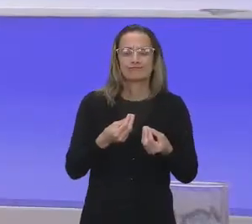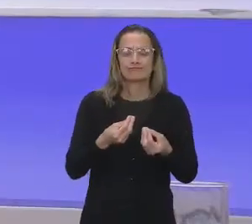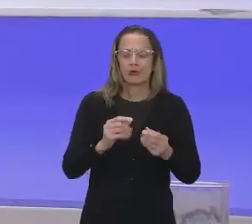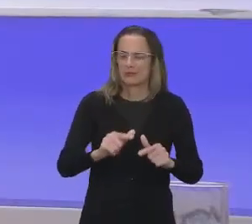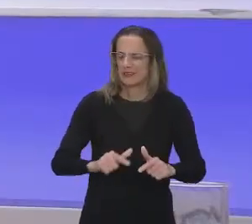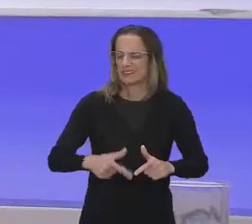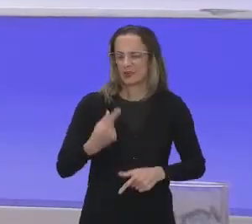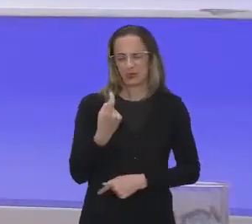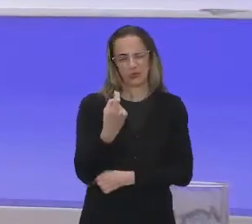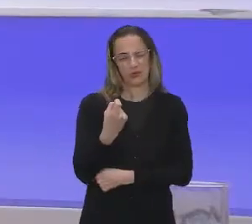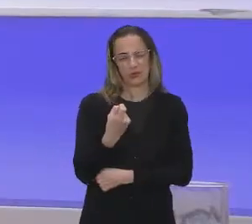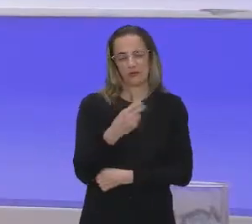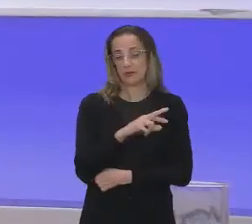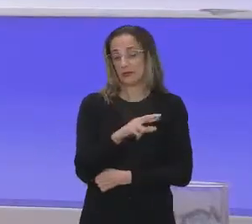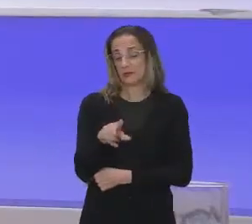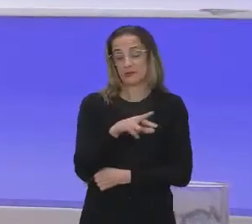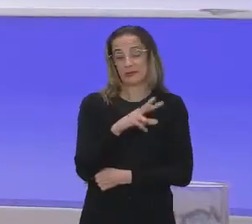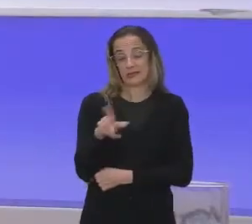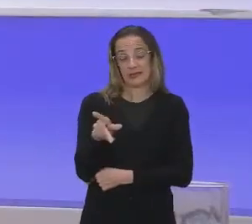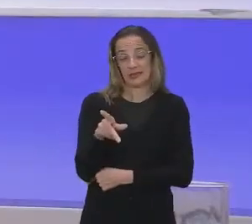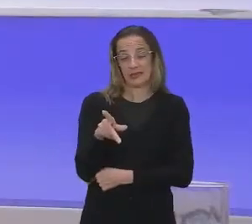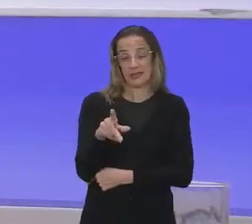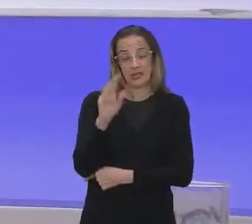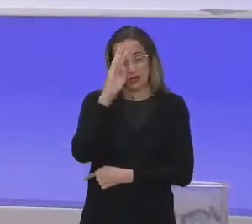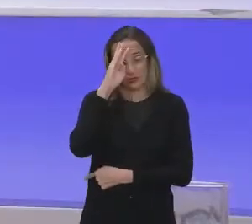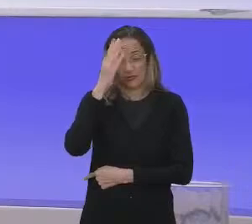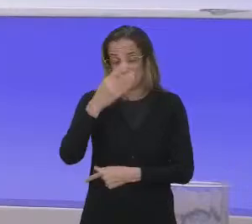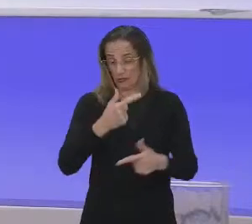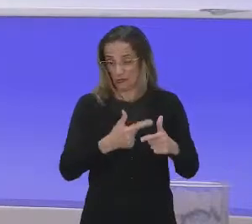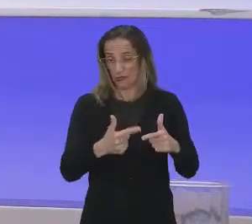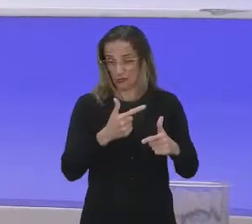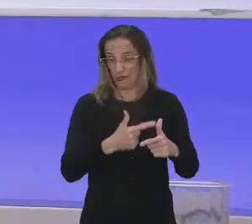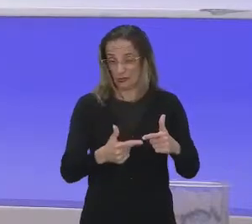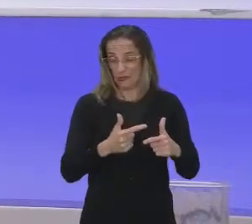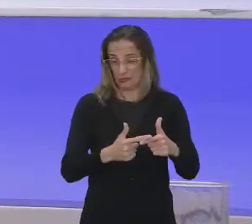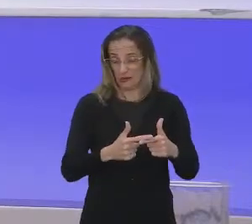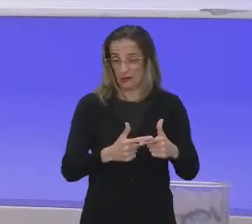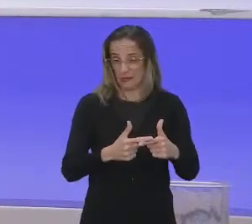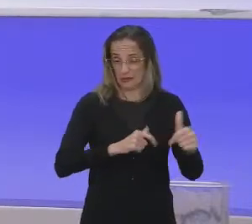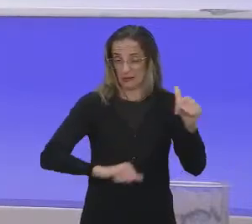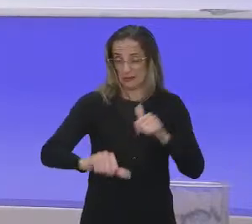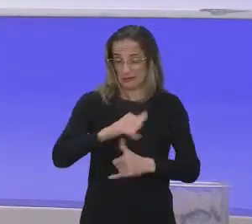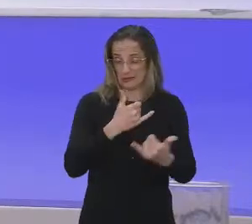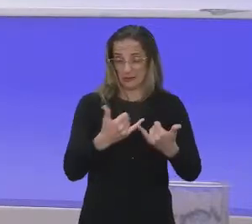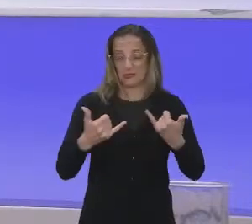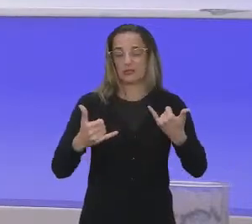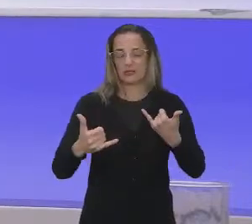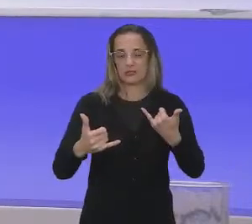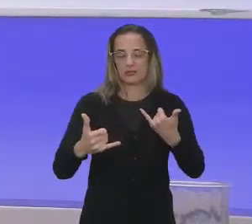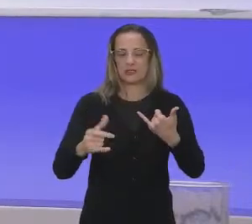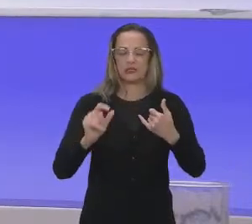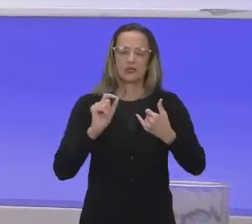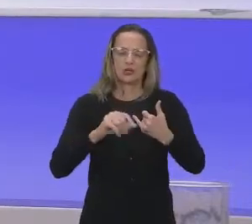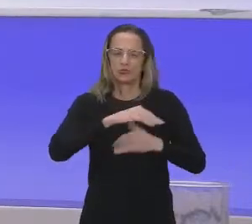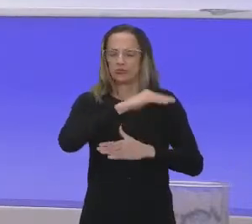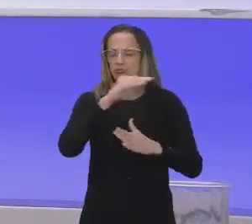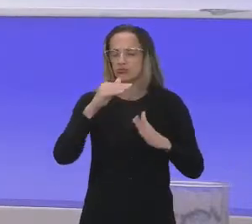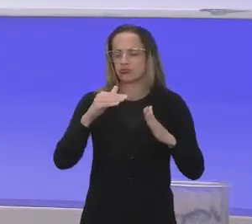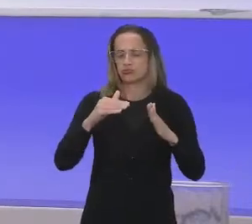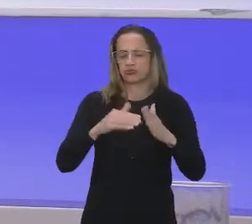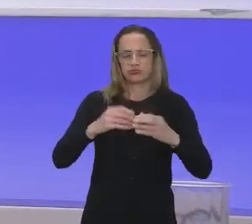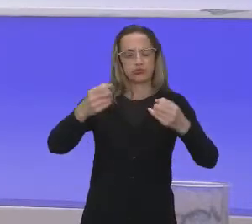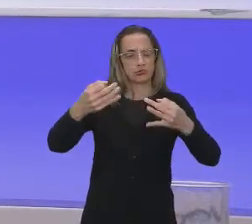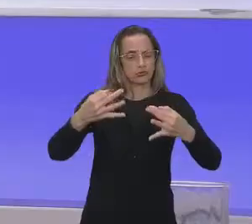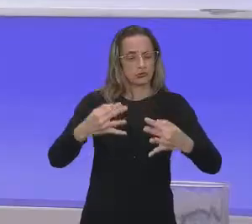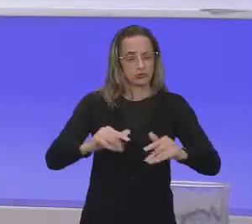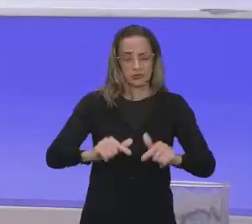ação única para que vai ser a solução dos problemas. A transição energética e tudo, quando a gente falar